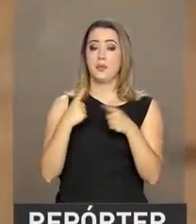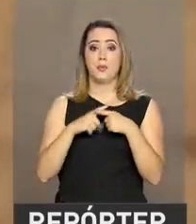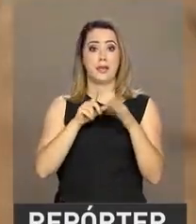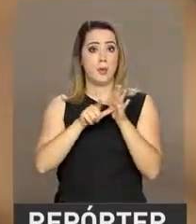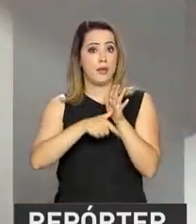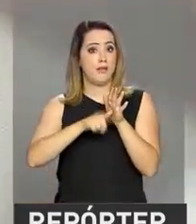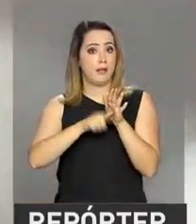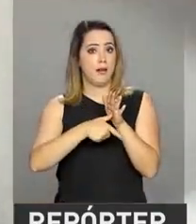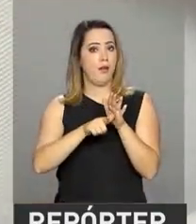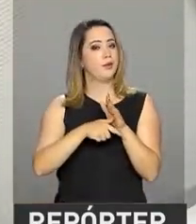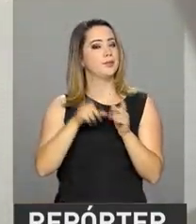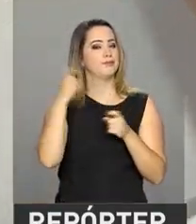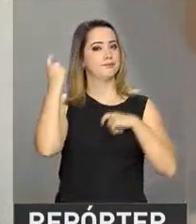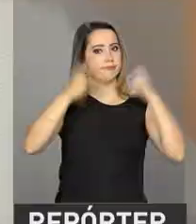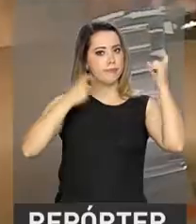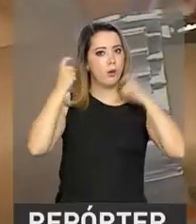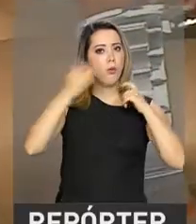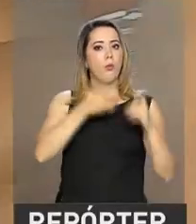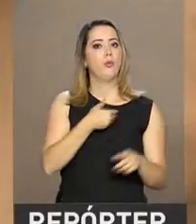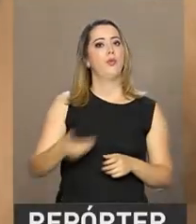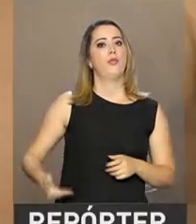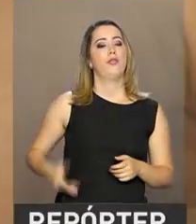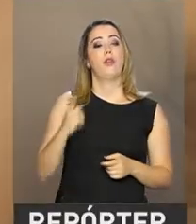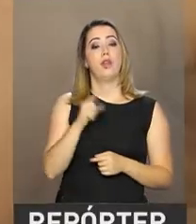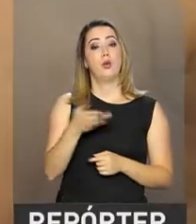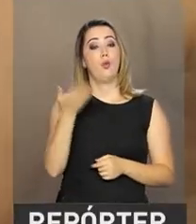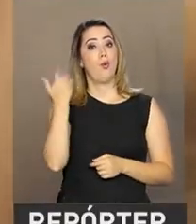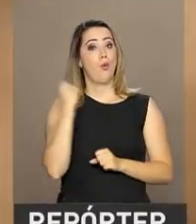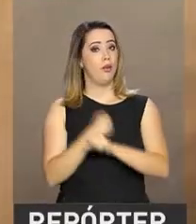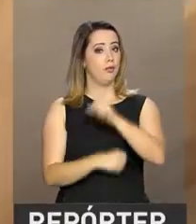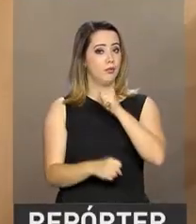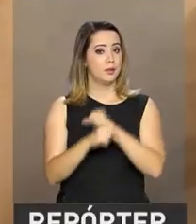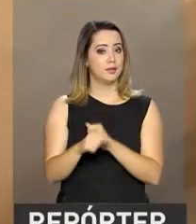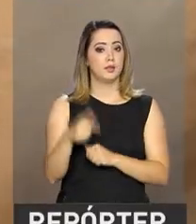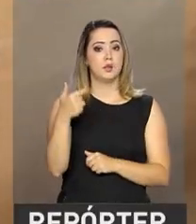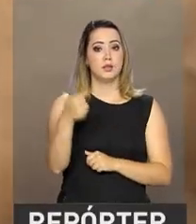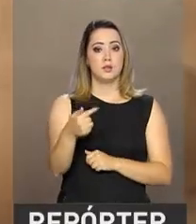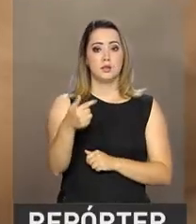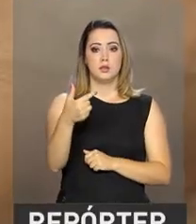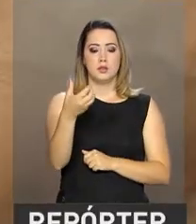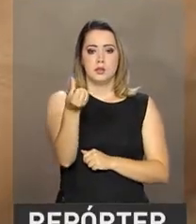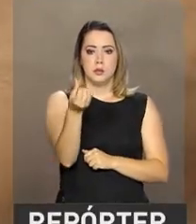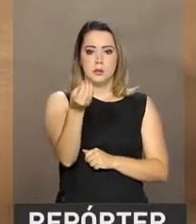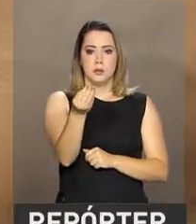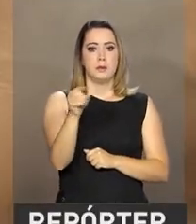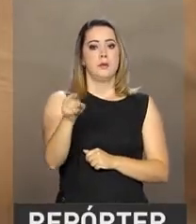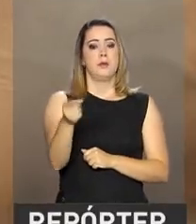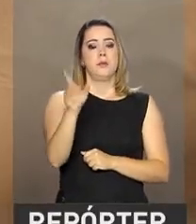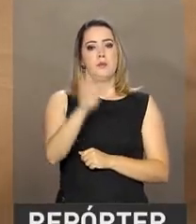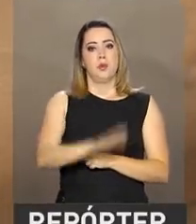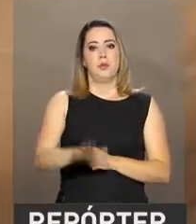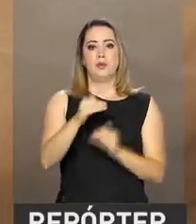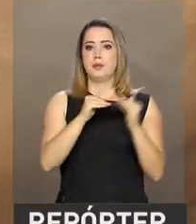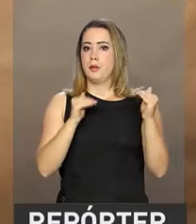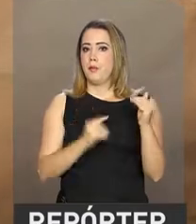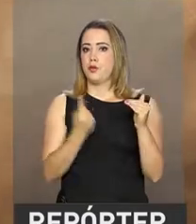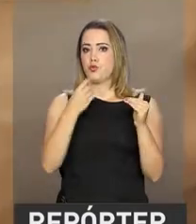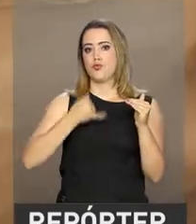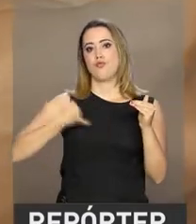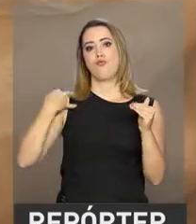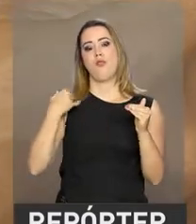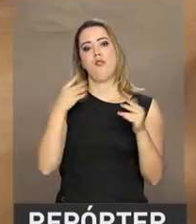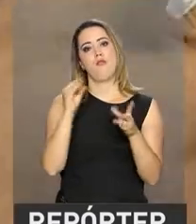de imunização preocupa o governo no ano passado 760 mil crianças menores de um ano não